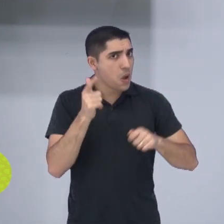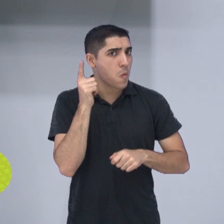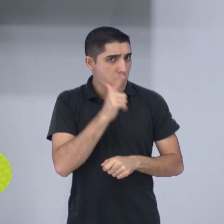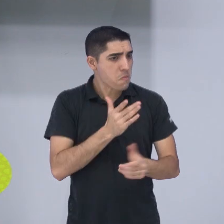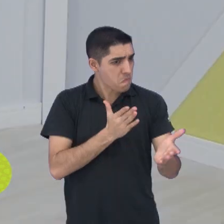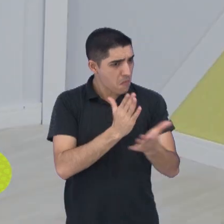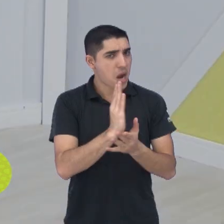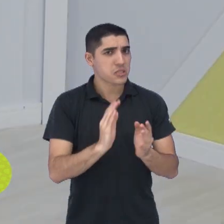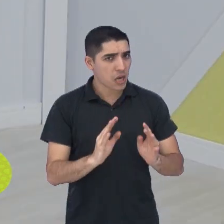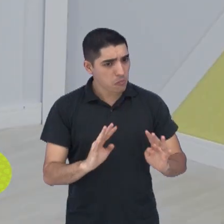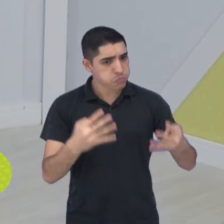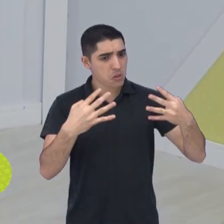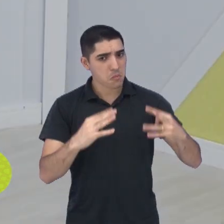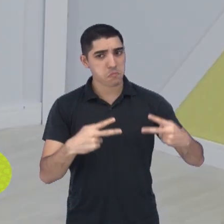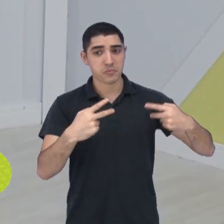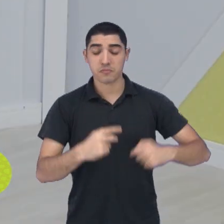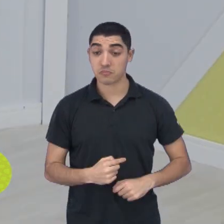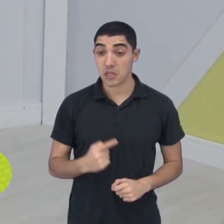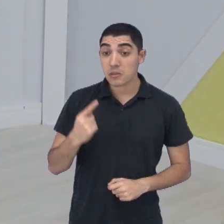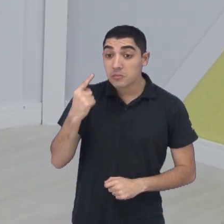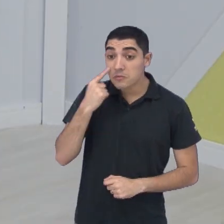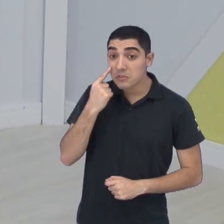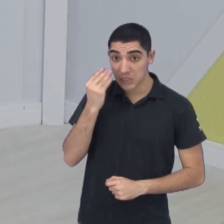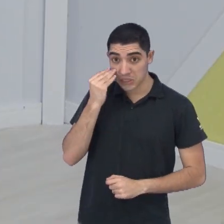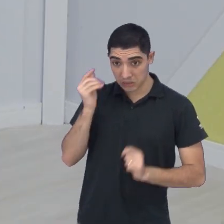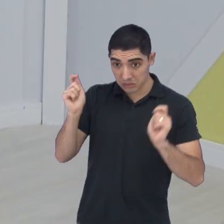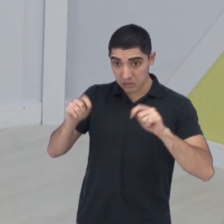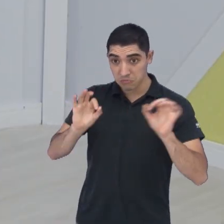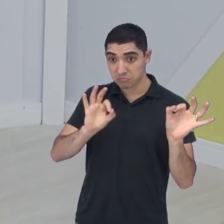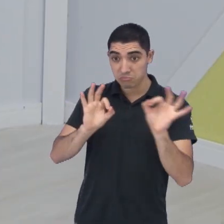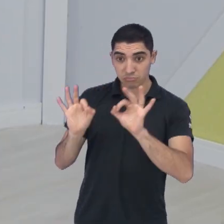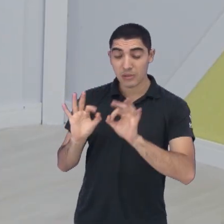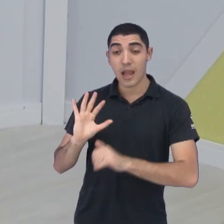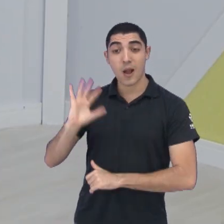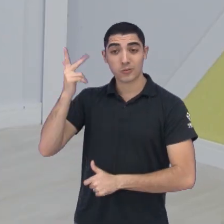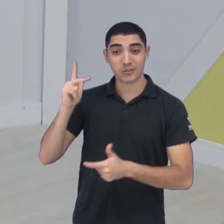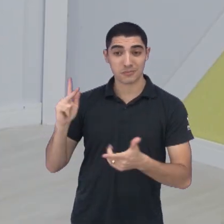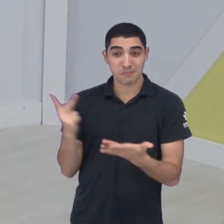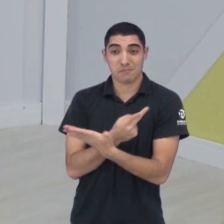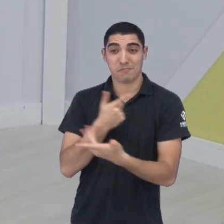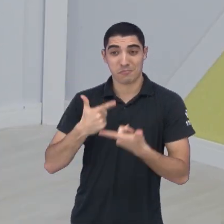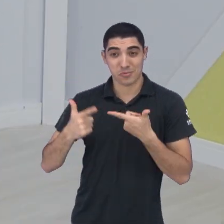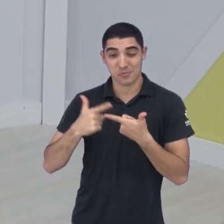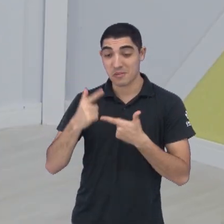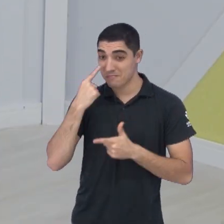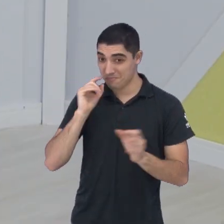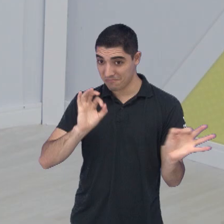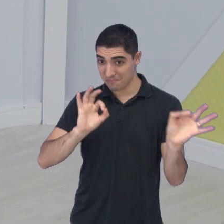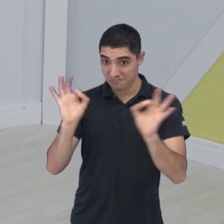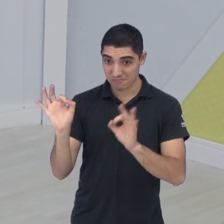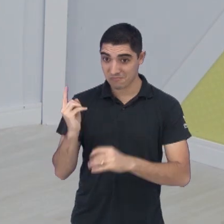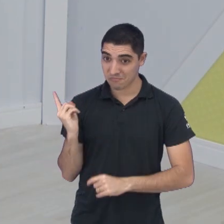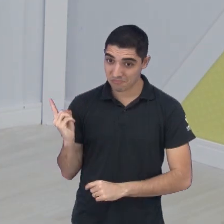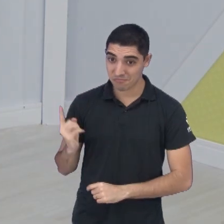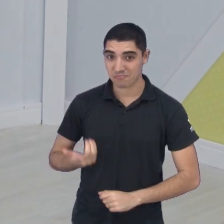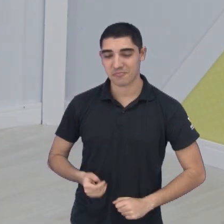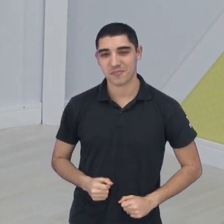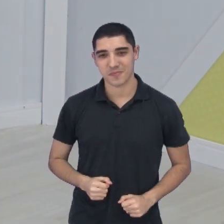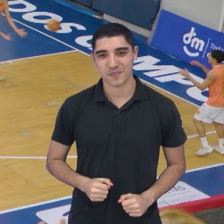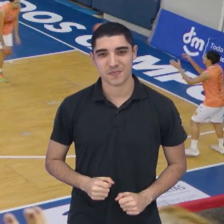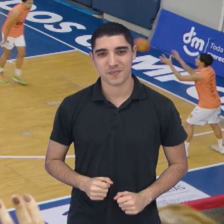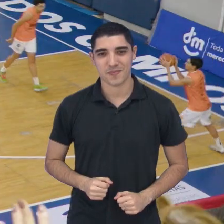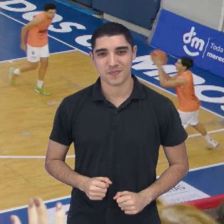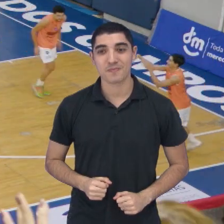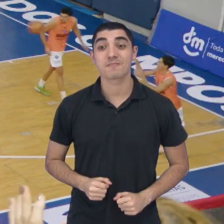reta final. Muito bem, vamos ver se agora a gente tem condições de ver a matéria. Deu uma engripada lá inicialmente, mas acho que agora vai. Solta, Matheus, pra gente ver. Domingo